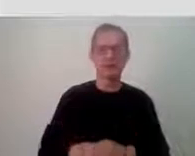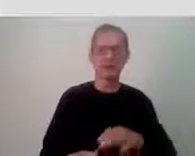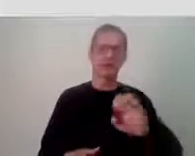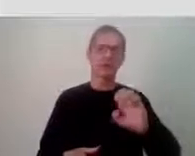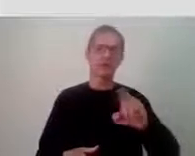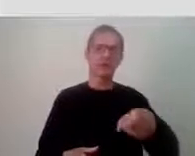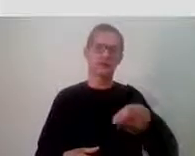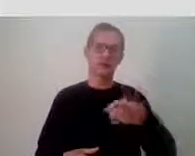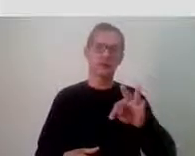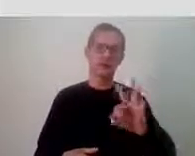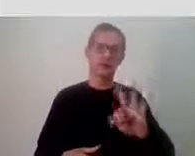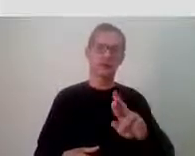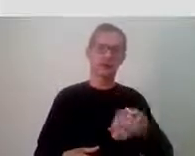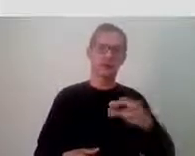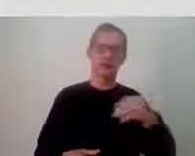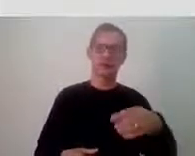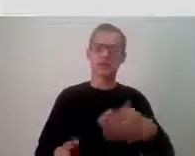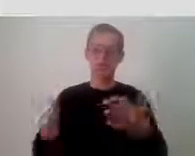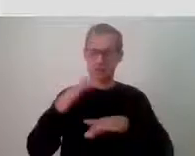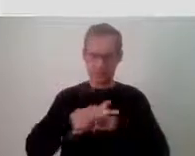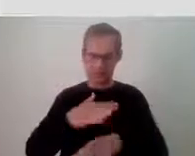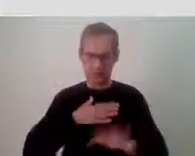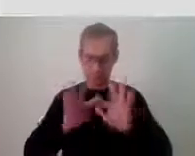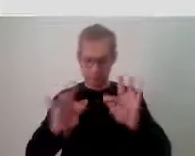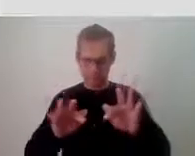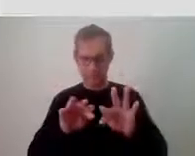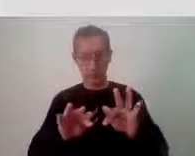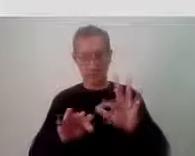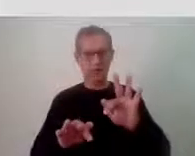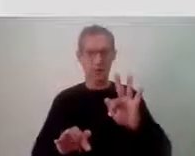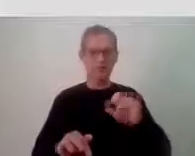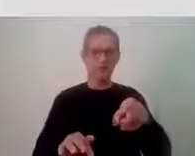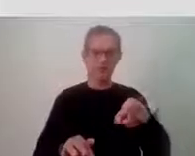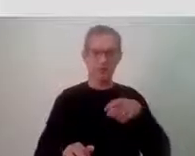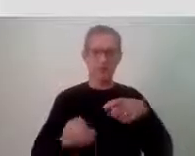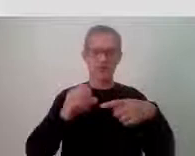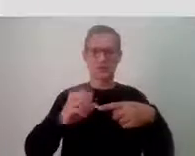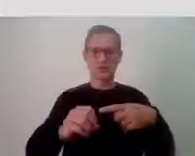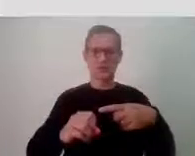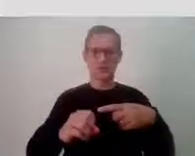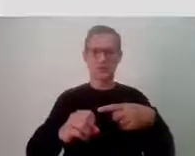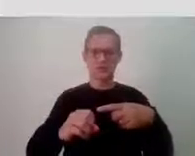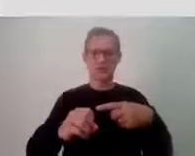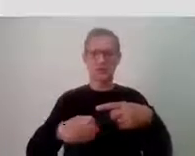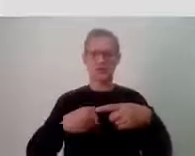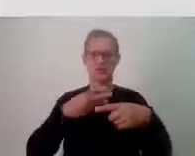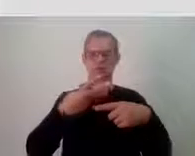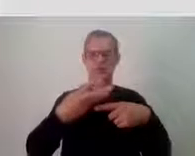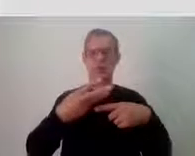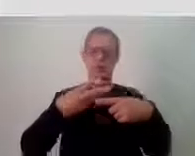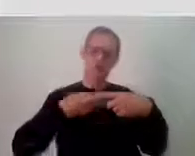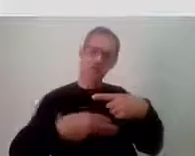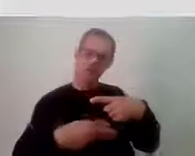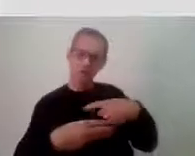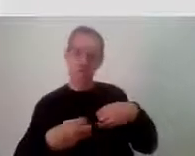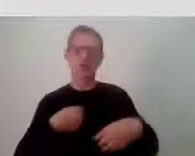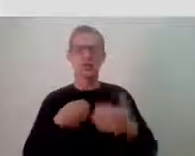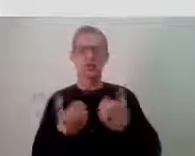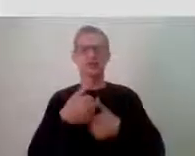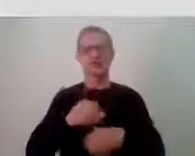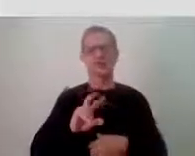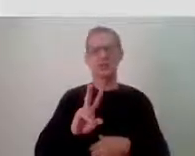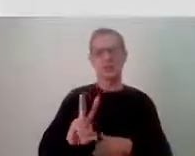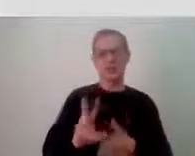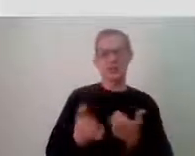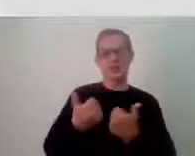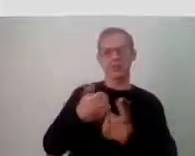inferior. Então, no lugar lá da minha função f de x, que é x ao cubo sobre 3, eu venho e substituo o 2 no lugar